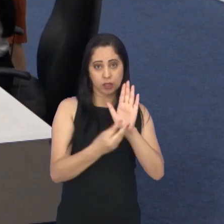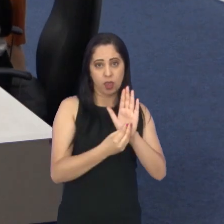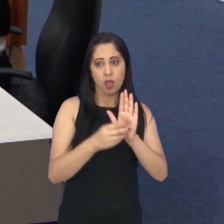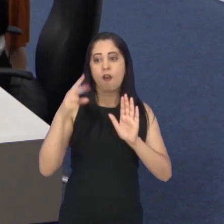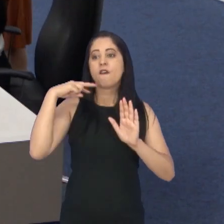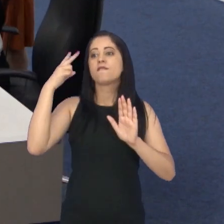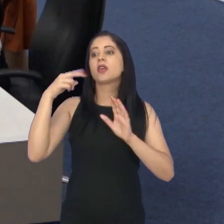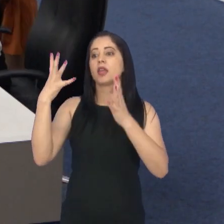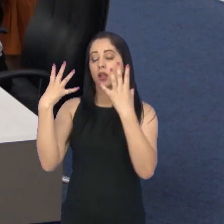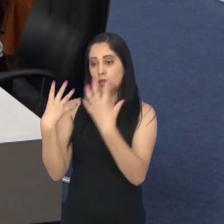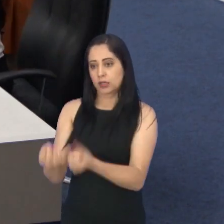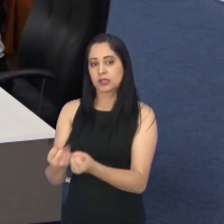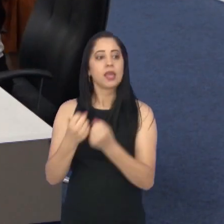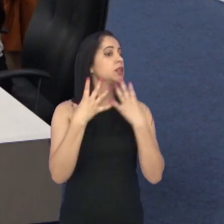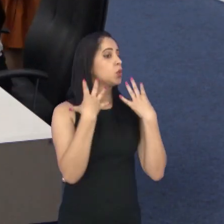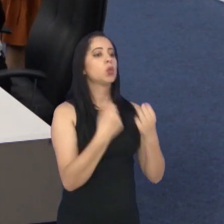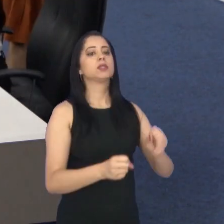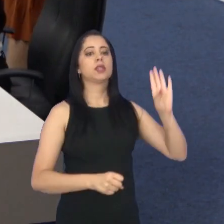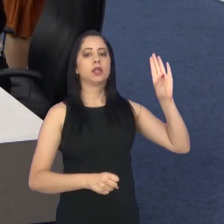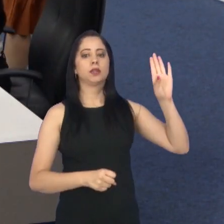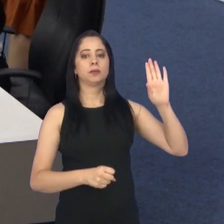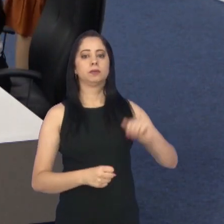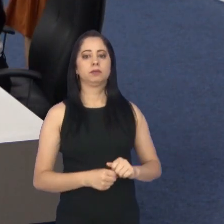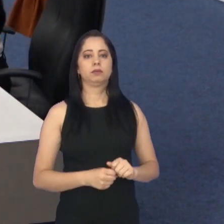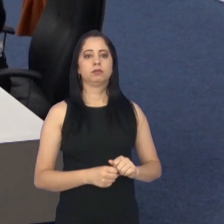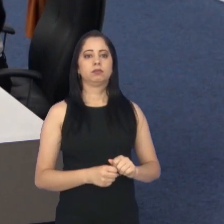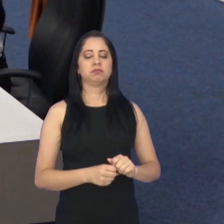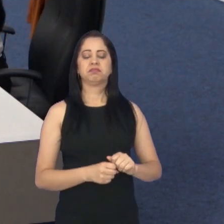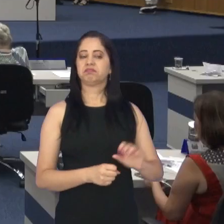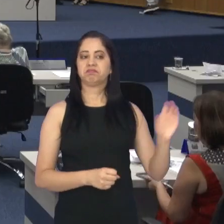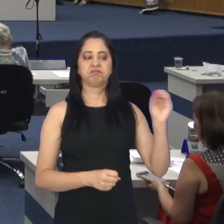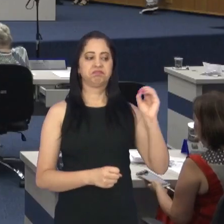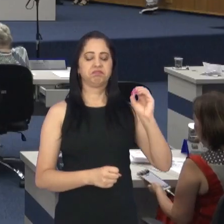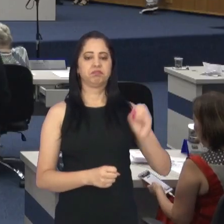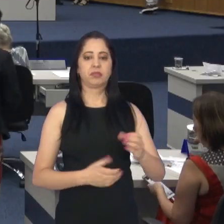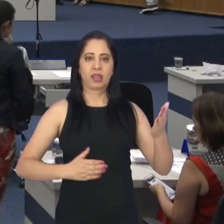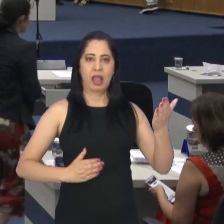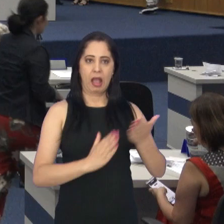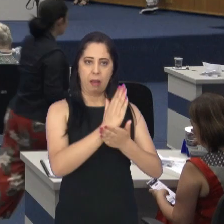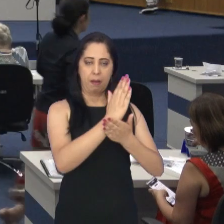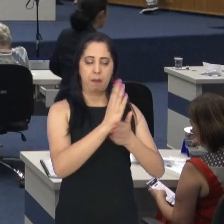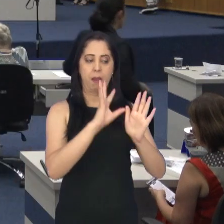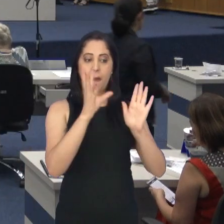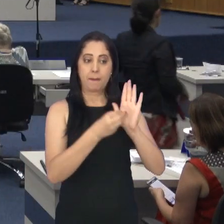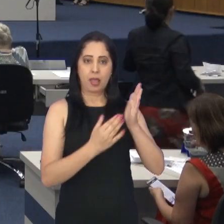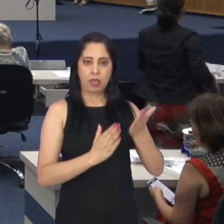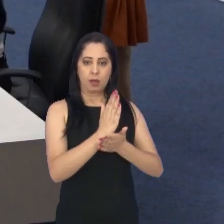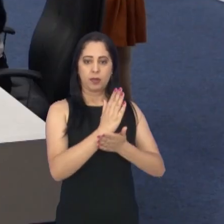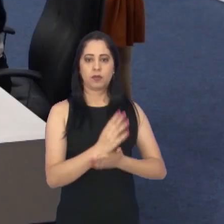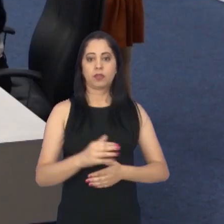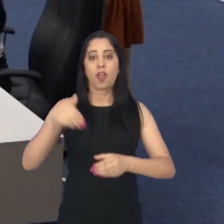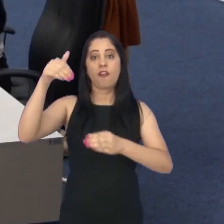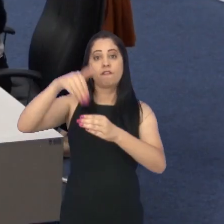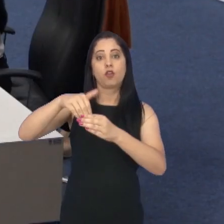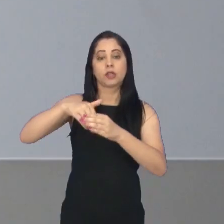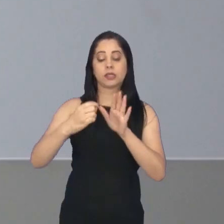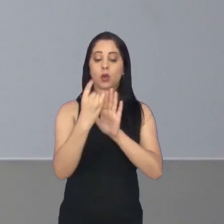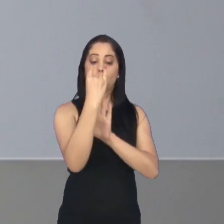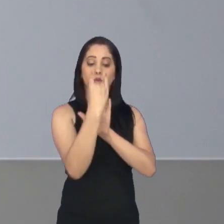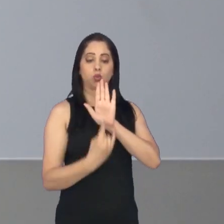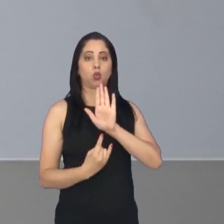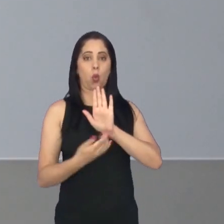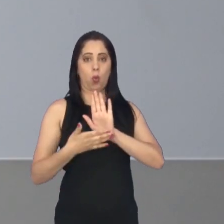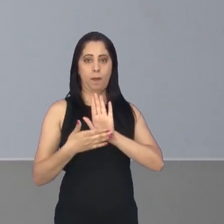favoráveis permaneçam com a comissão, os contrários se manifestem. Nenhuma manifestação, senhor presidente. Emenda aprovada por unanimidade. Em votação,